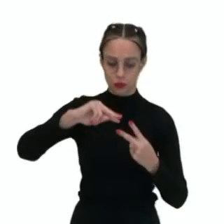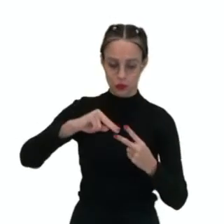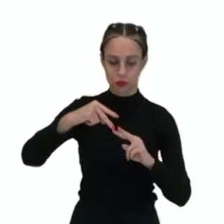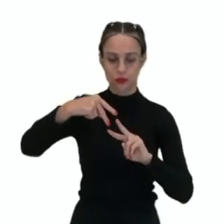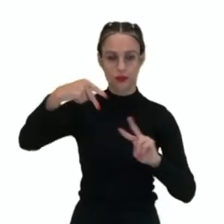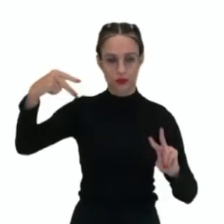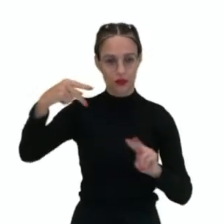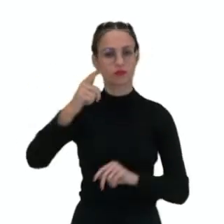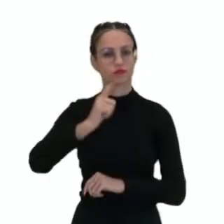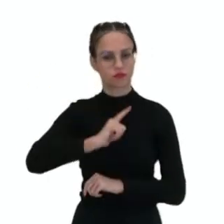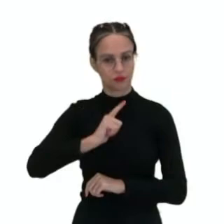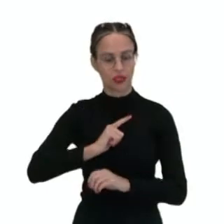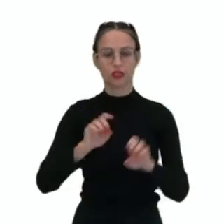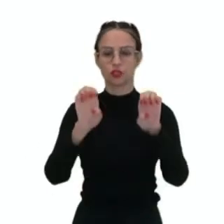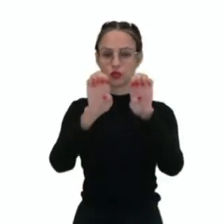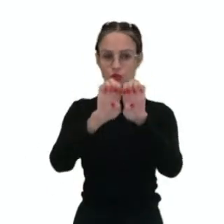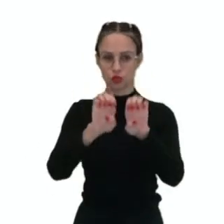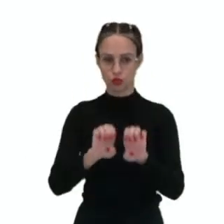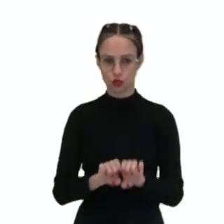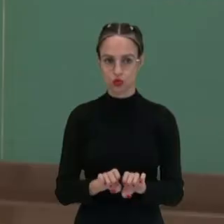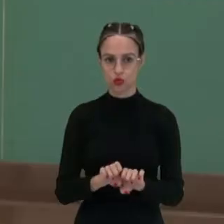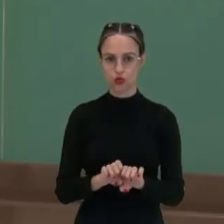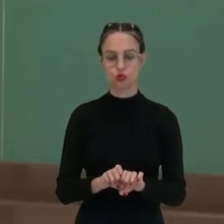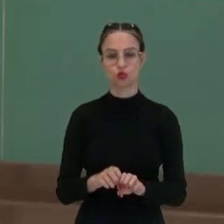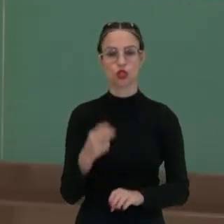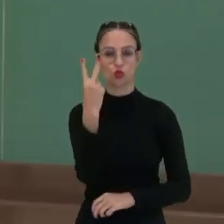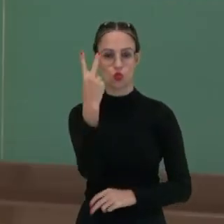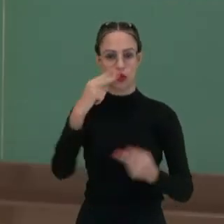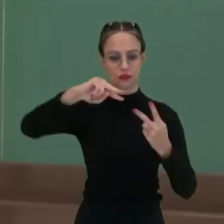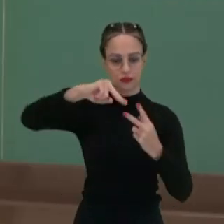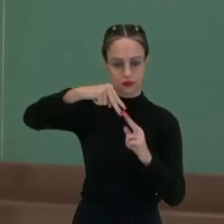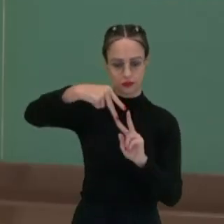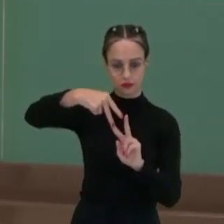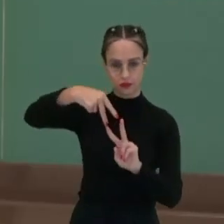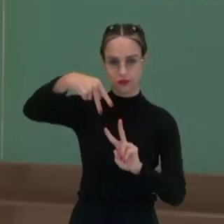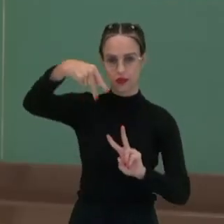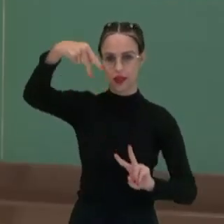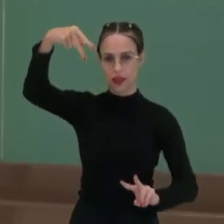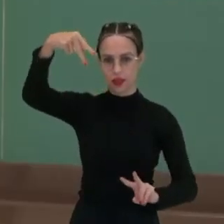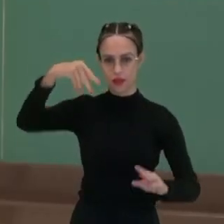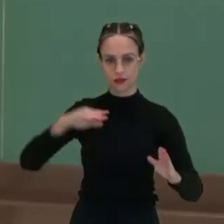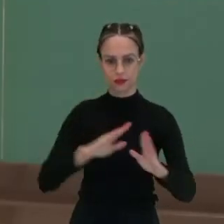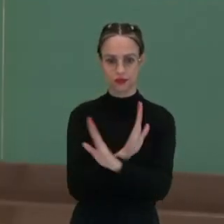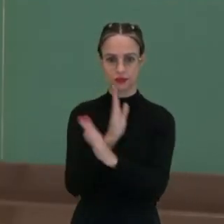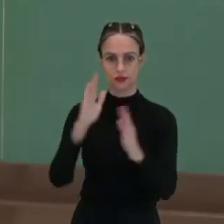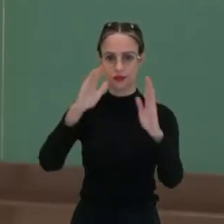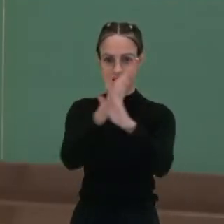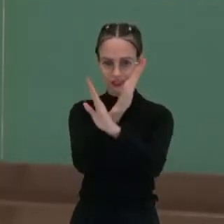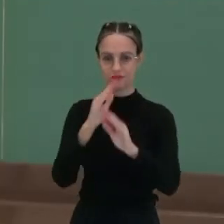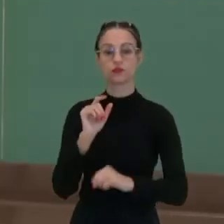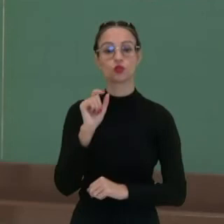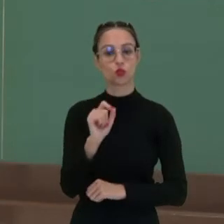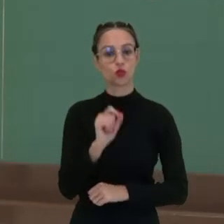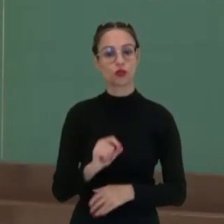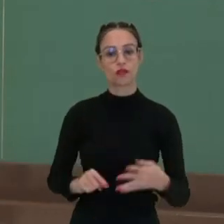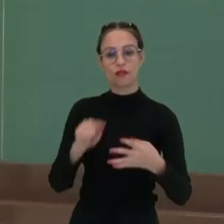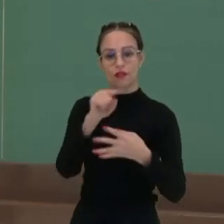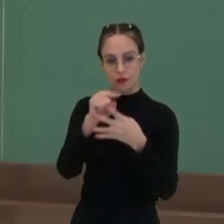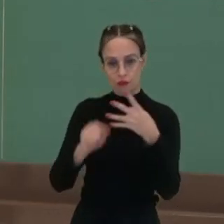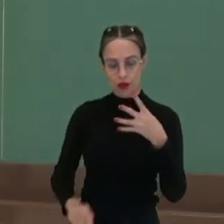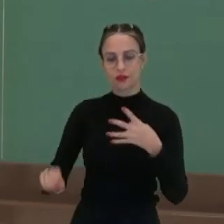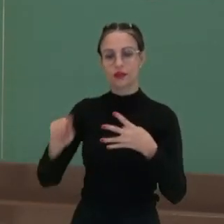DNA apresenta uma estrutura de dupla hélice, em que as bases nitrogenadas, que são